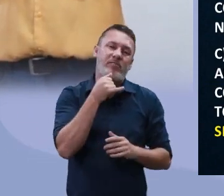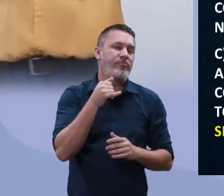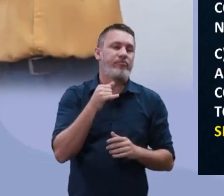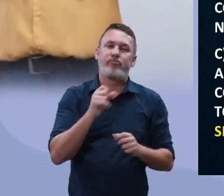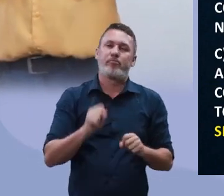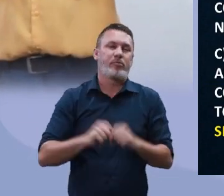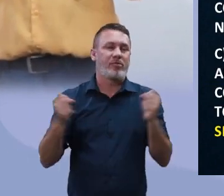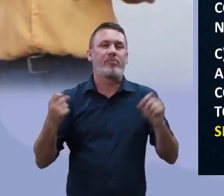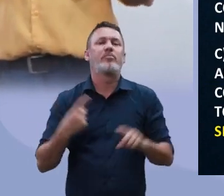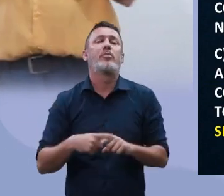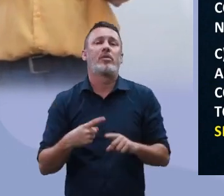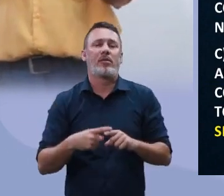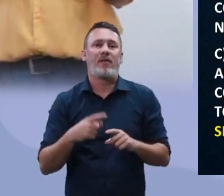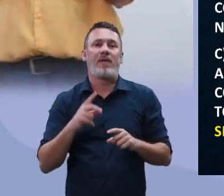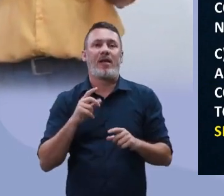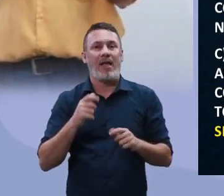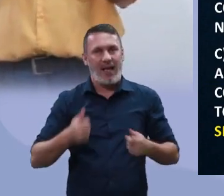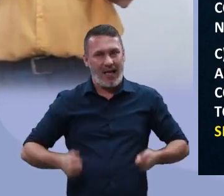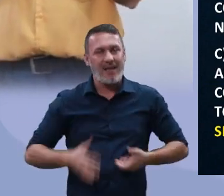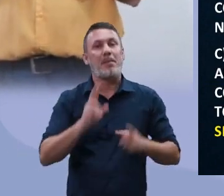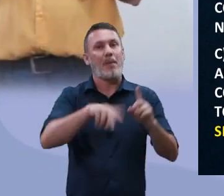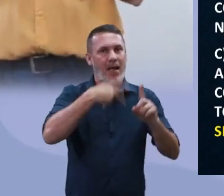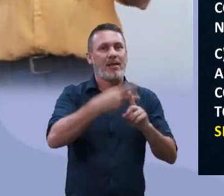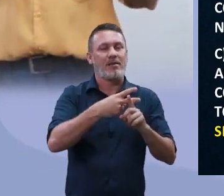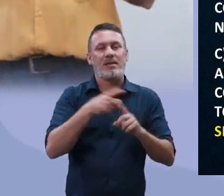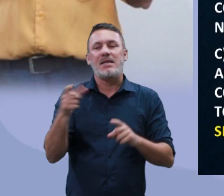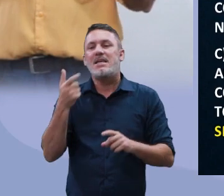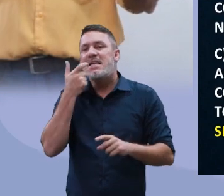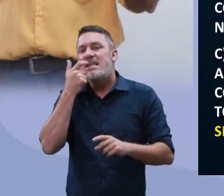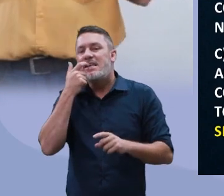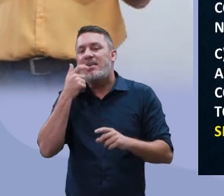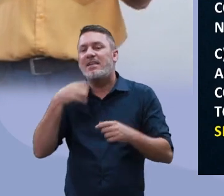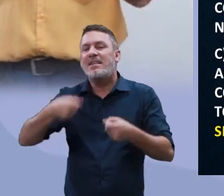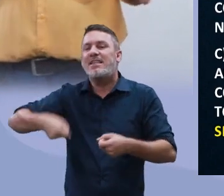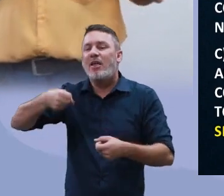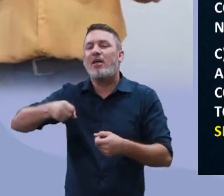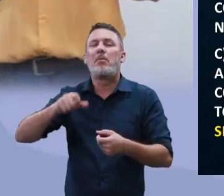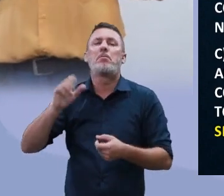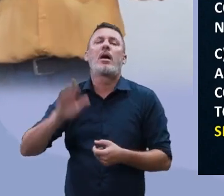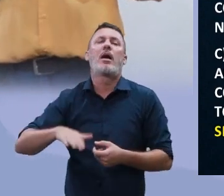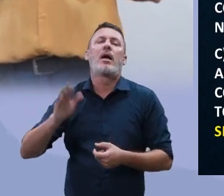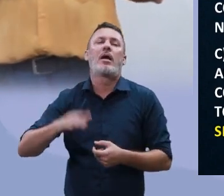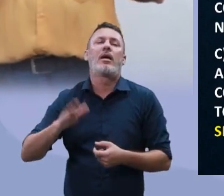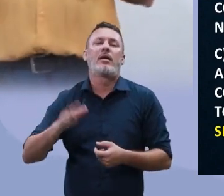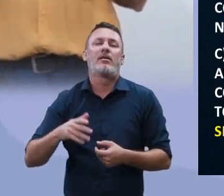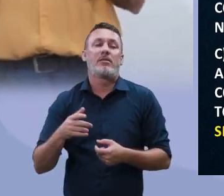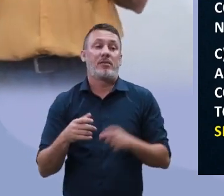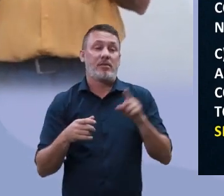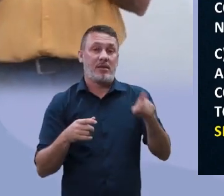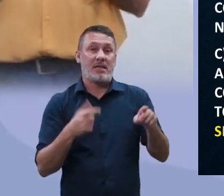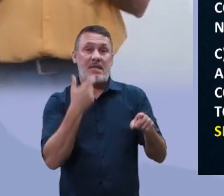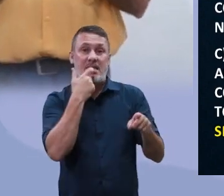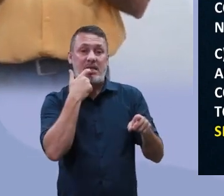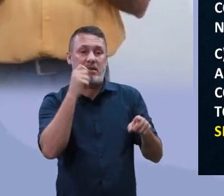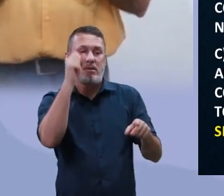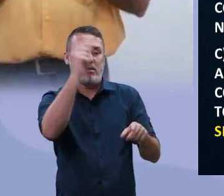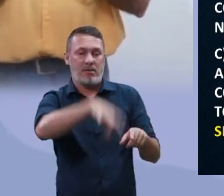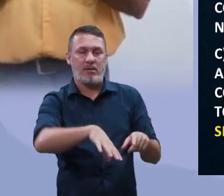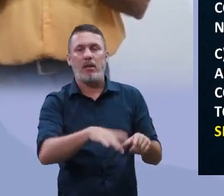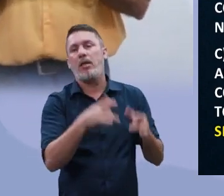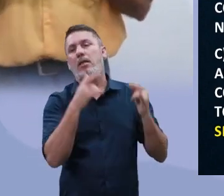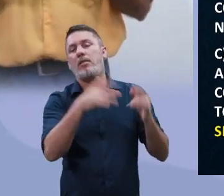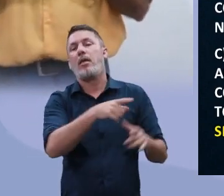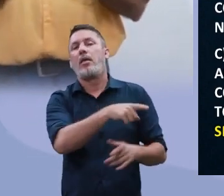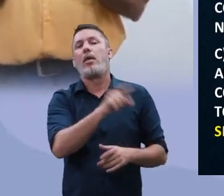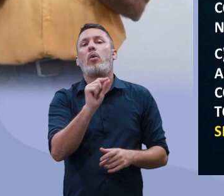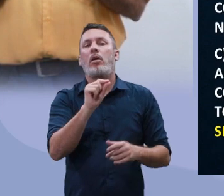estamos falando de um custo que é você produzir uma estrutura de plástico biodegradável. É aquele plástico que se decompõe